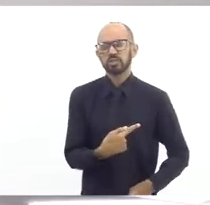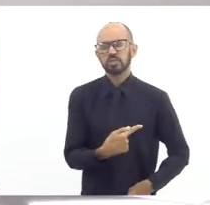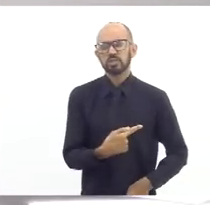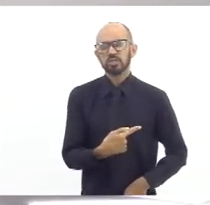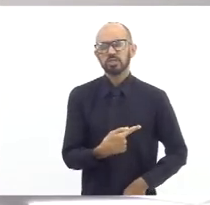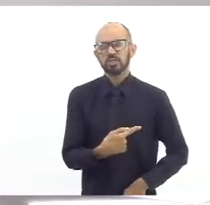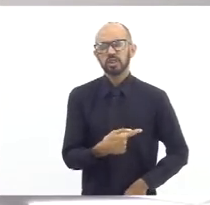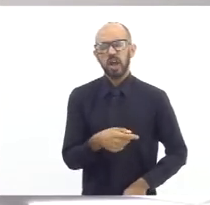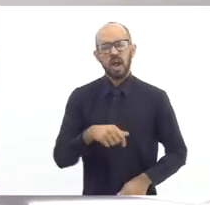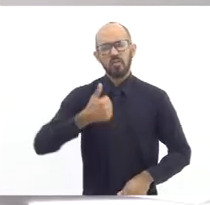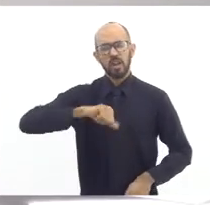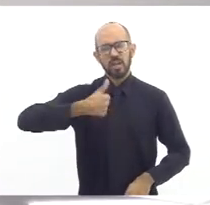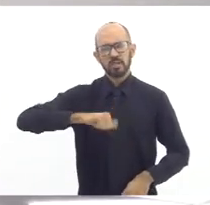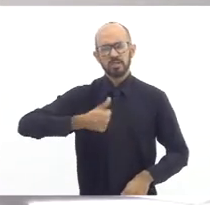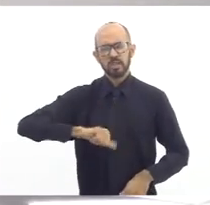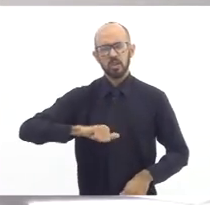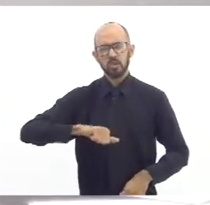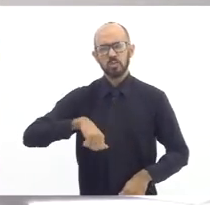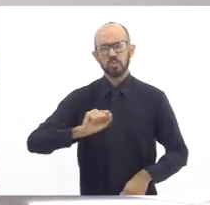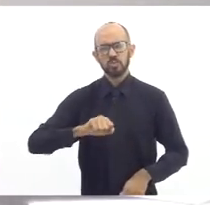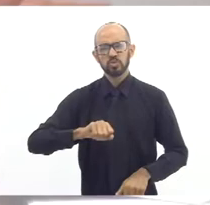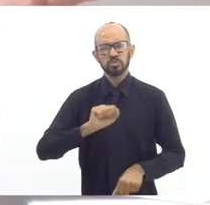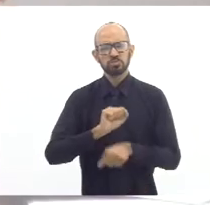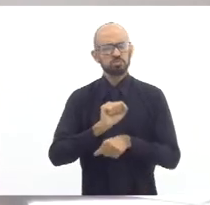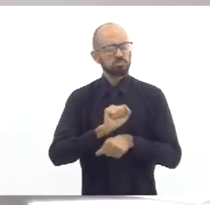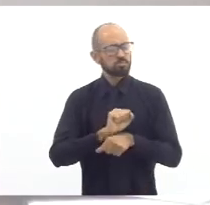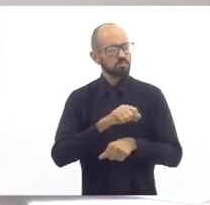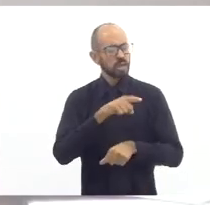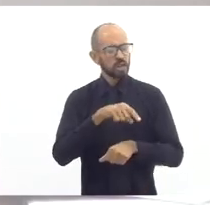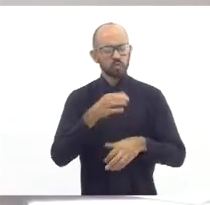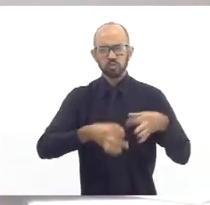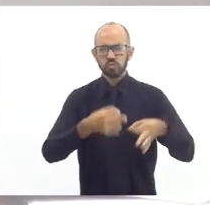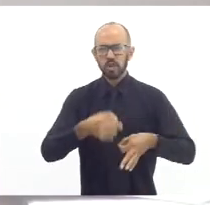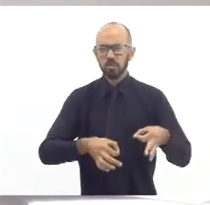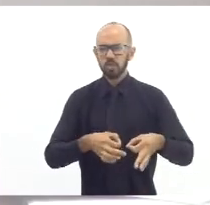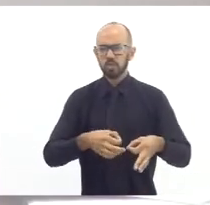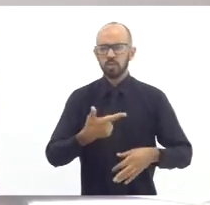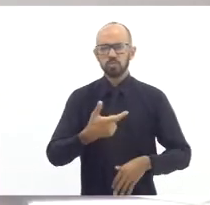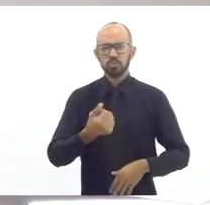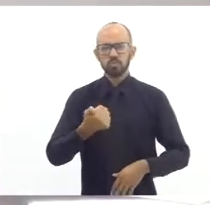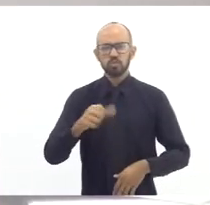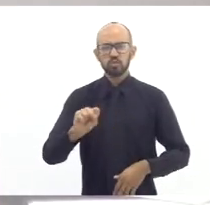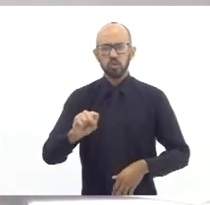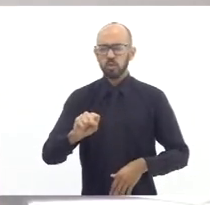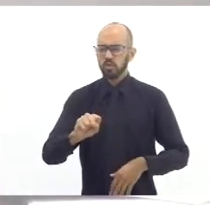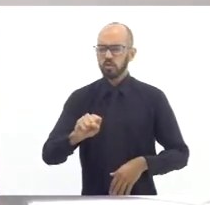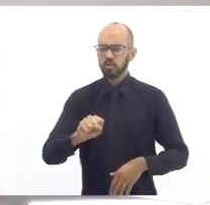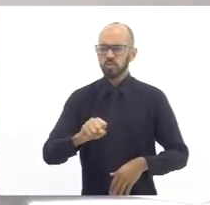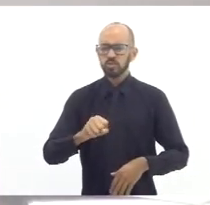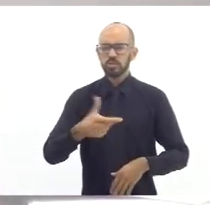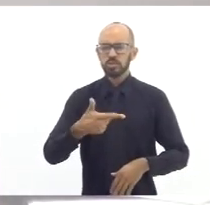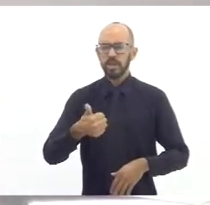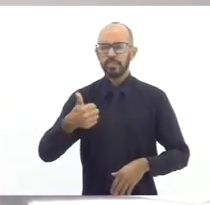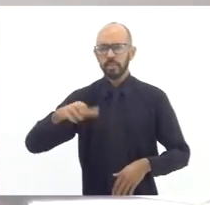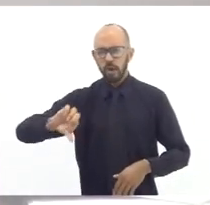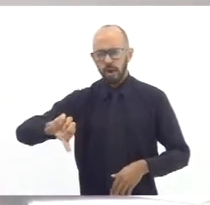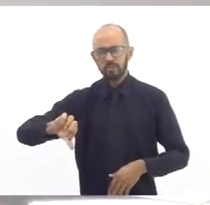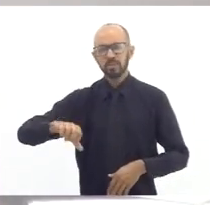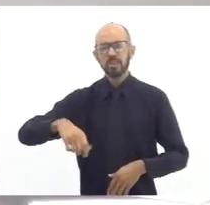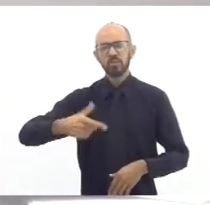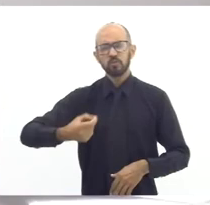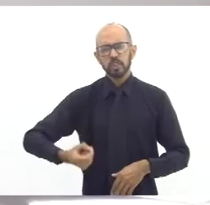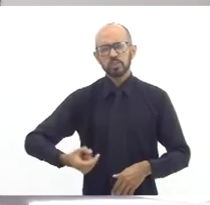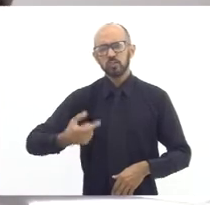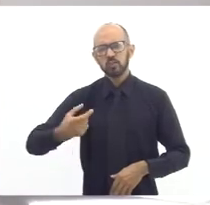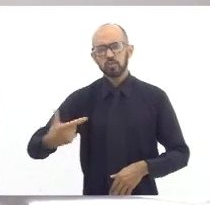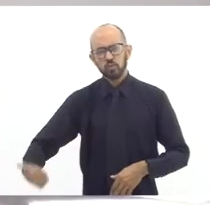Análise de recursos, relator, pendente de julgamento. Em 2017, 18, 19, 20, 21,